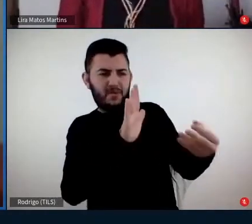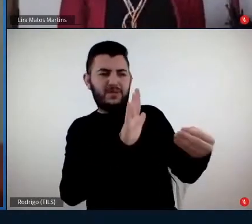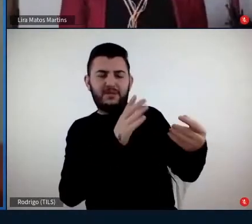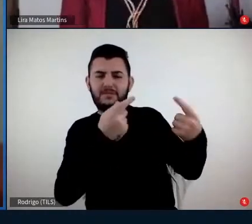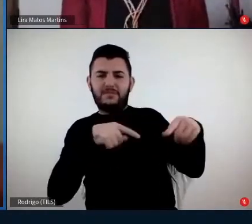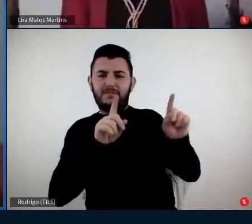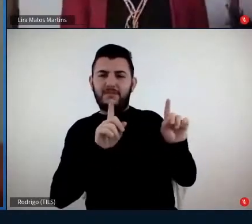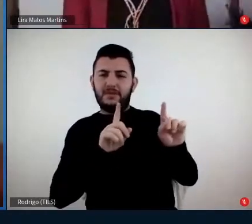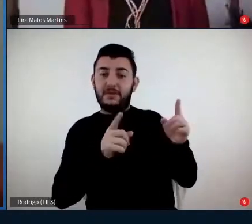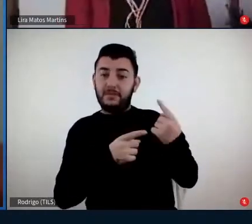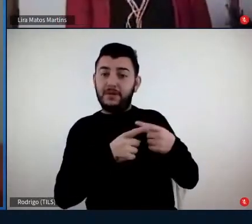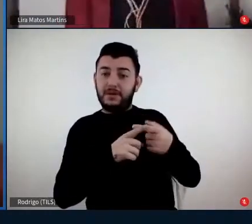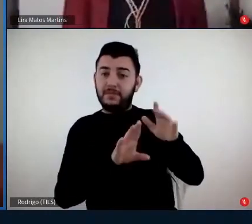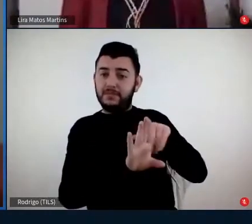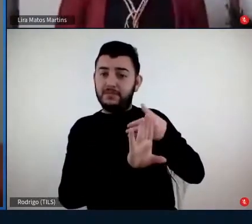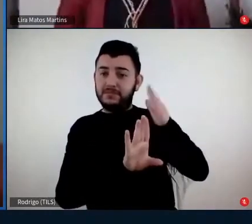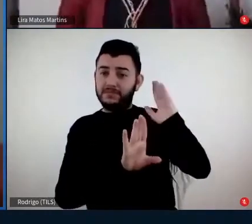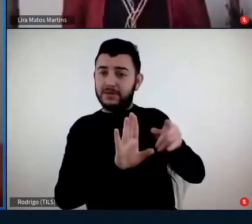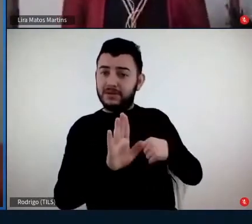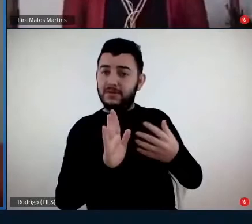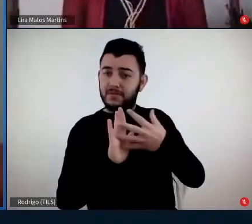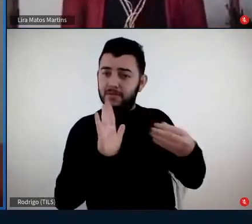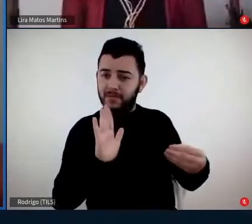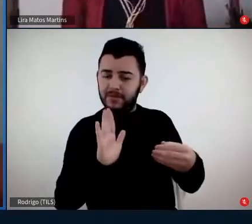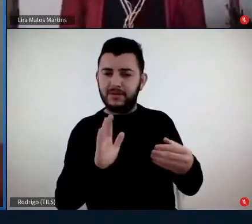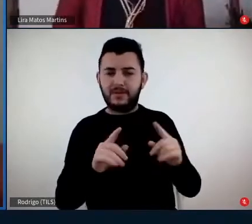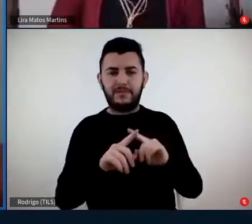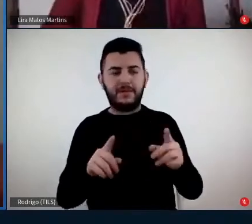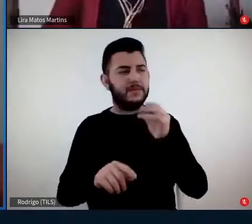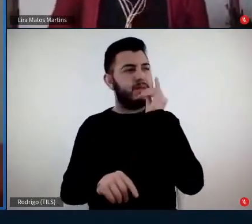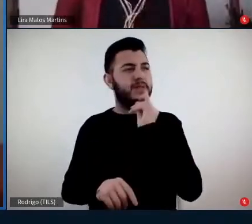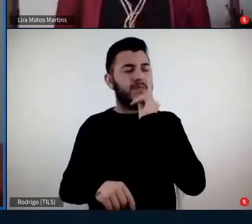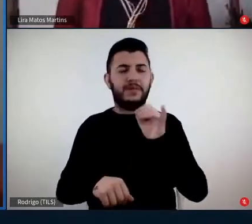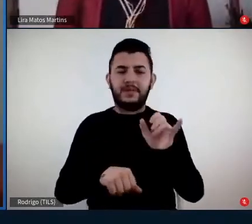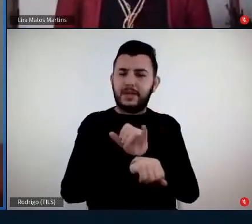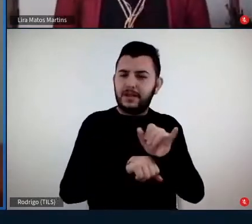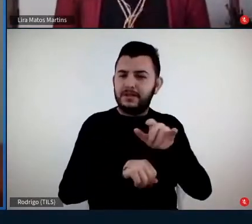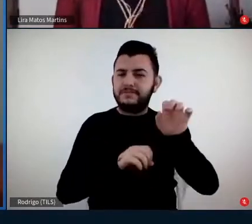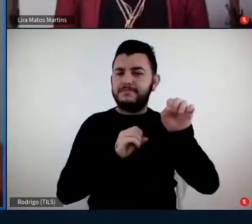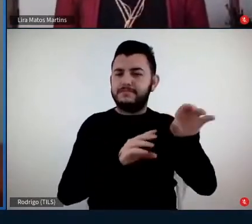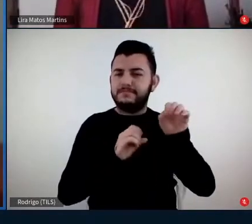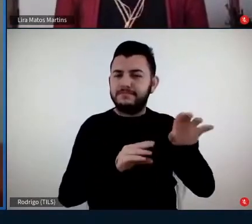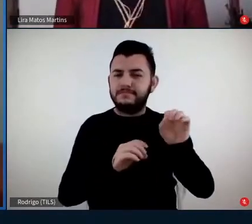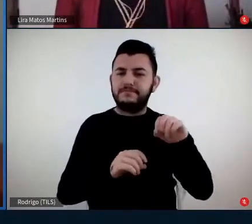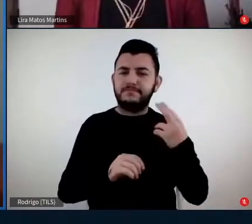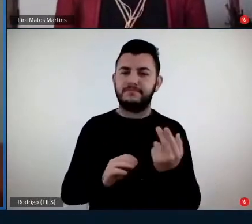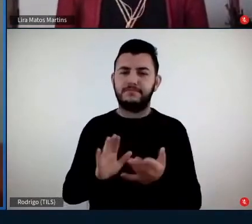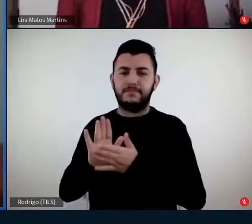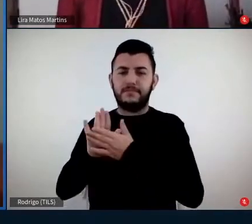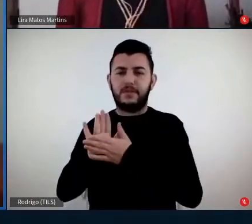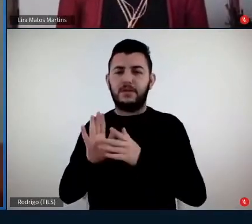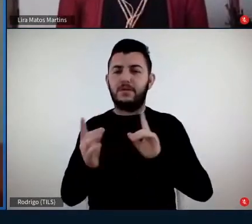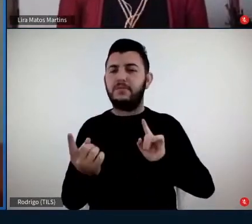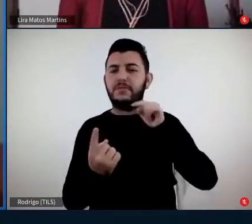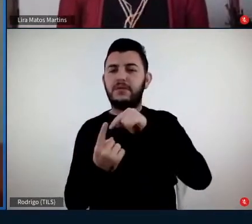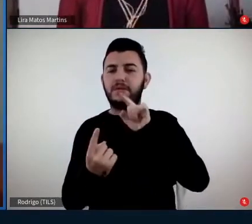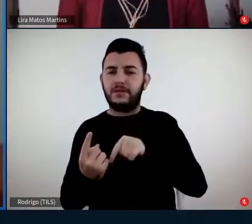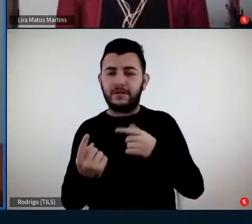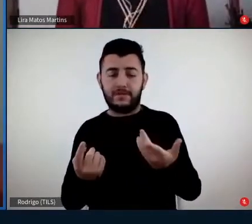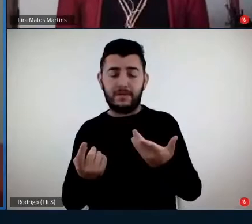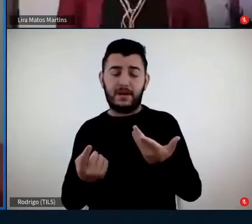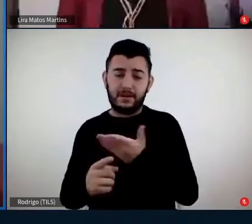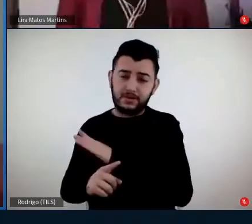mas a questão é se aquela forma de ensino, se aquela proposta visa o desenvolvimento aí